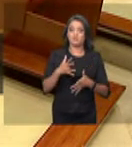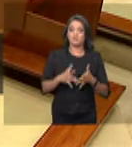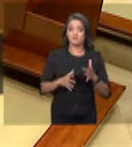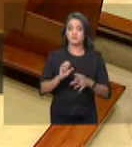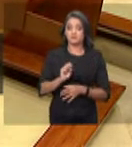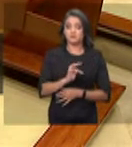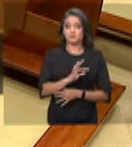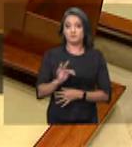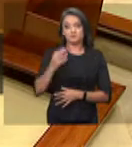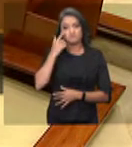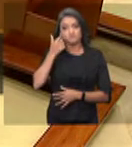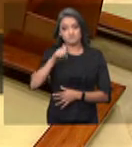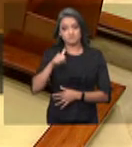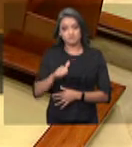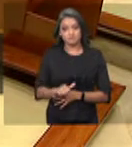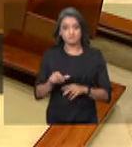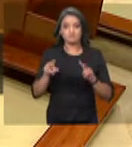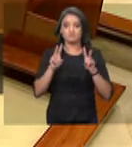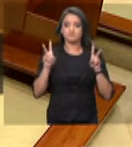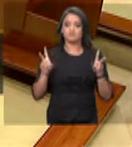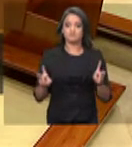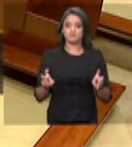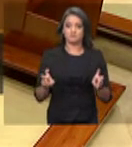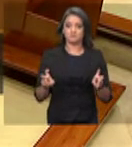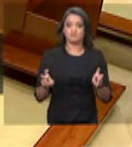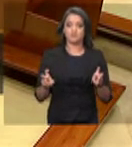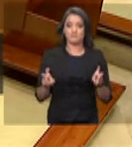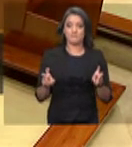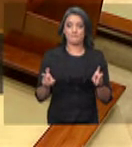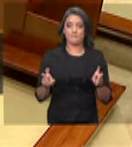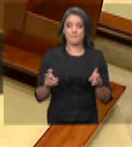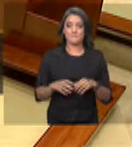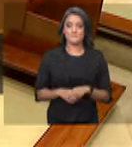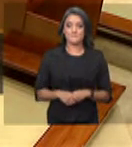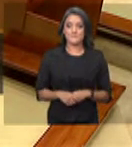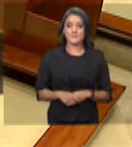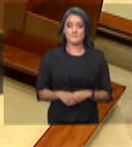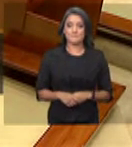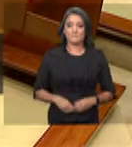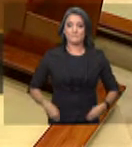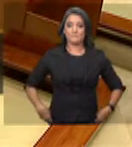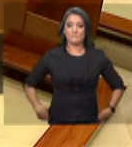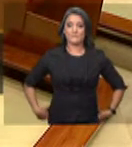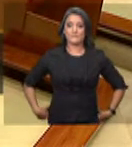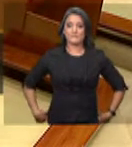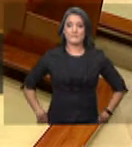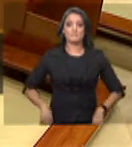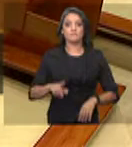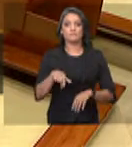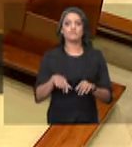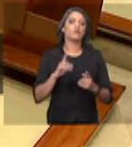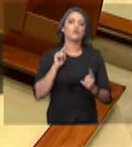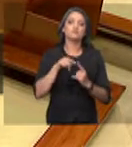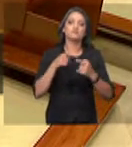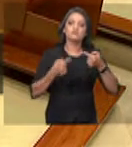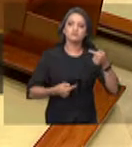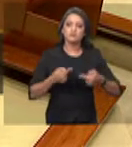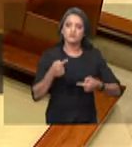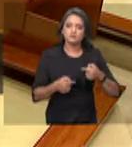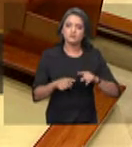matéria que é objeto não só de discussão mas de modo mais específico